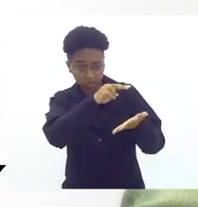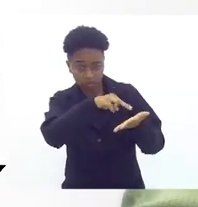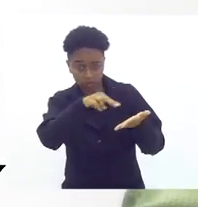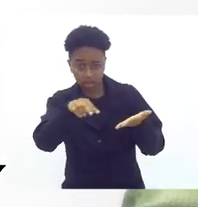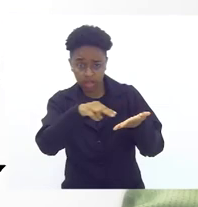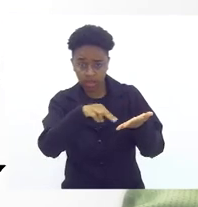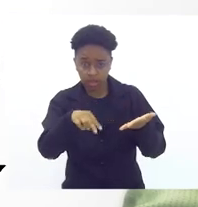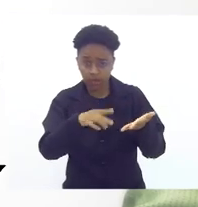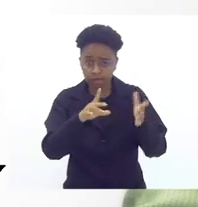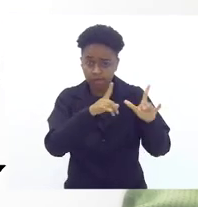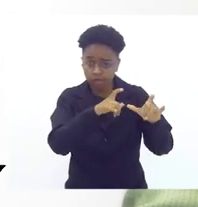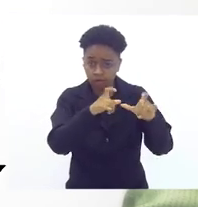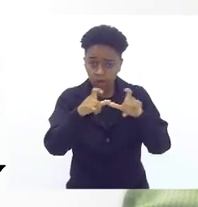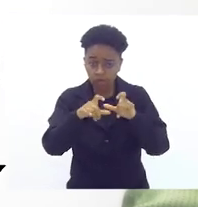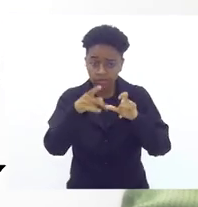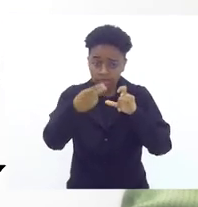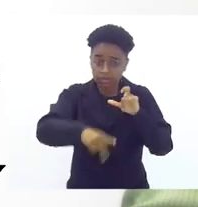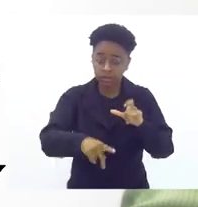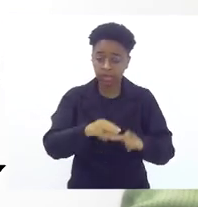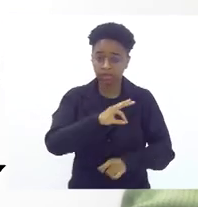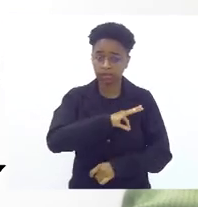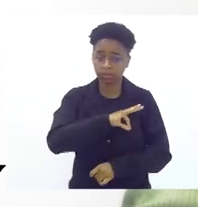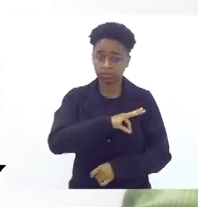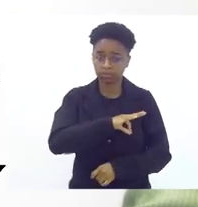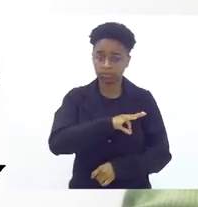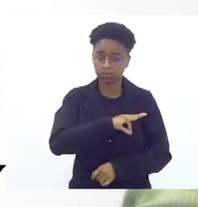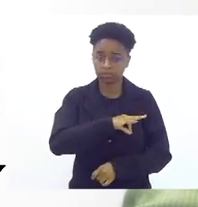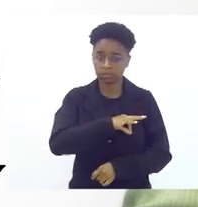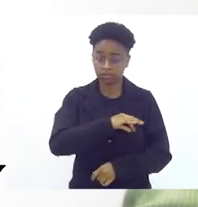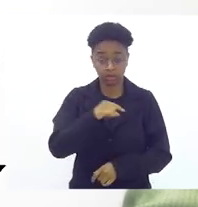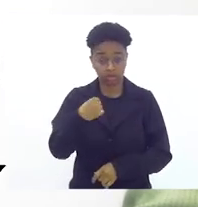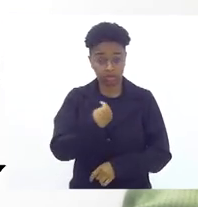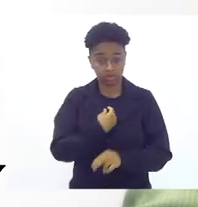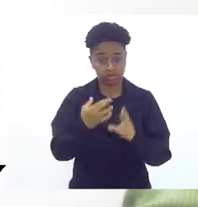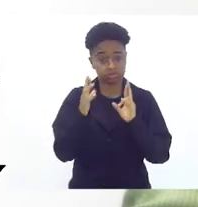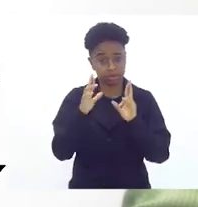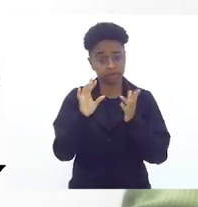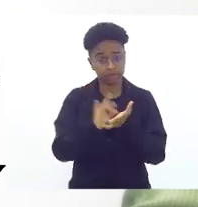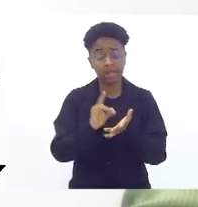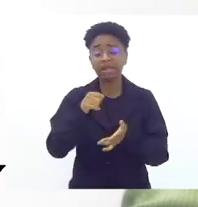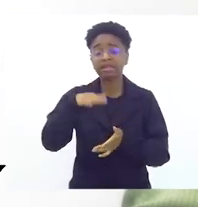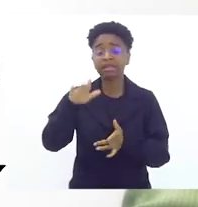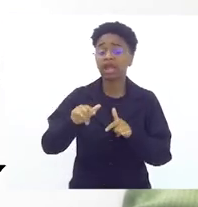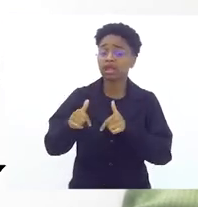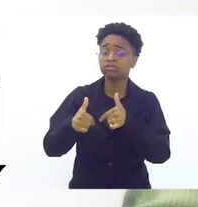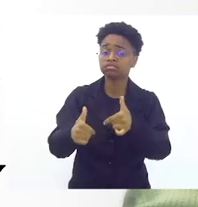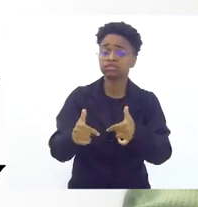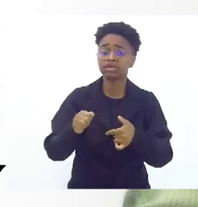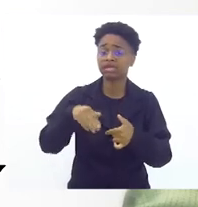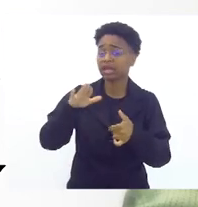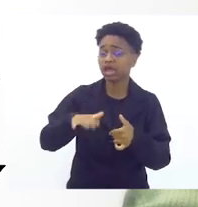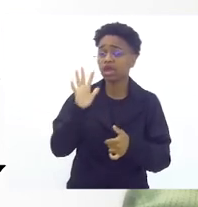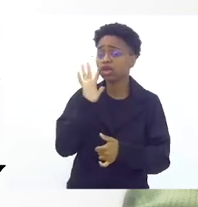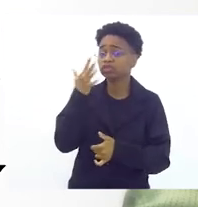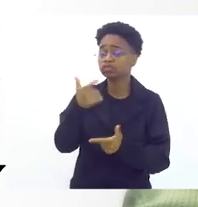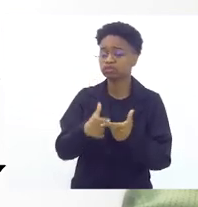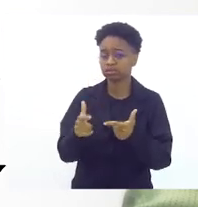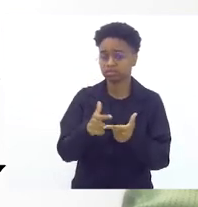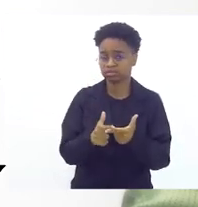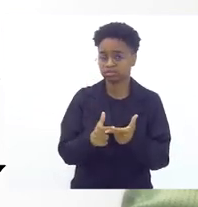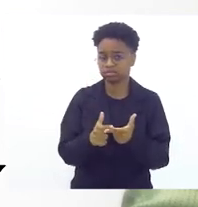da delegacia é isso que a gente espera a gente pensa assim quem vai fazer alguma coisa sobre isso